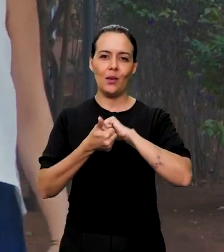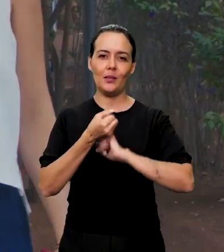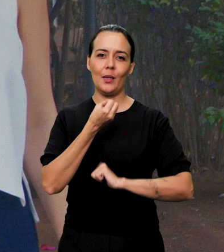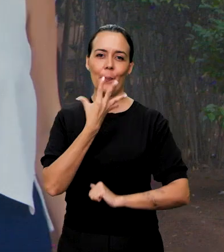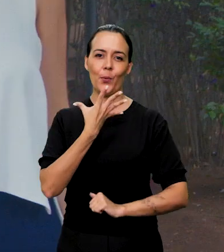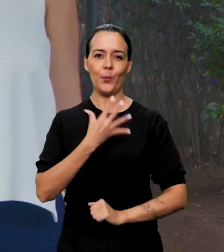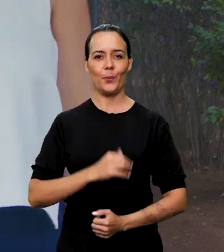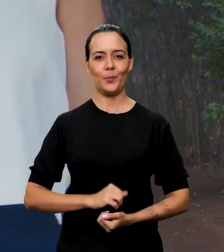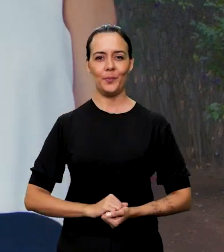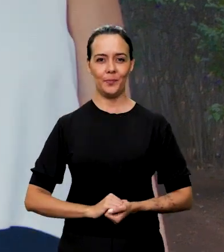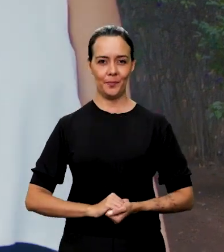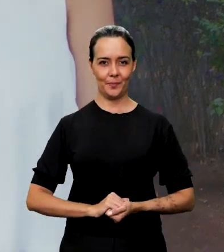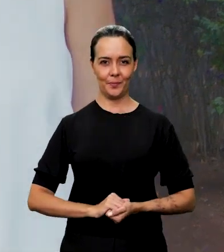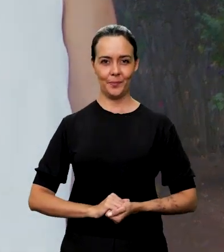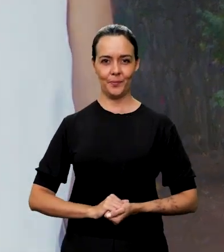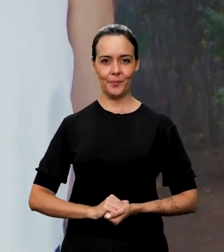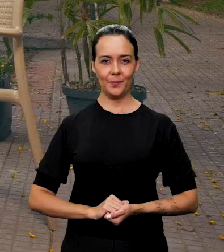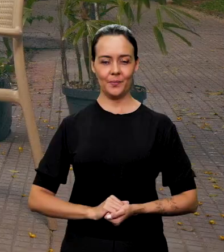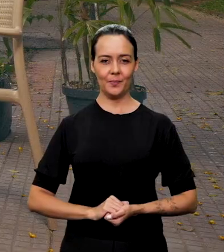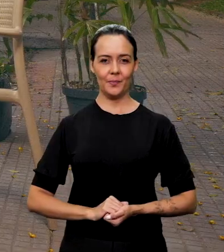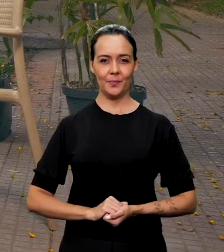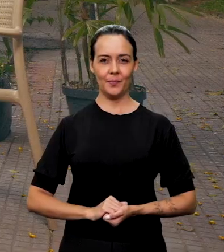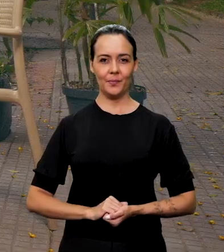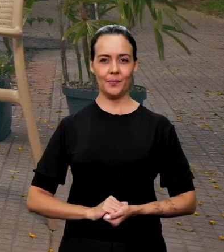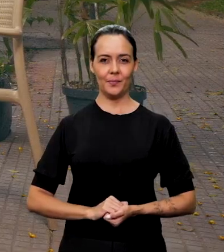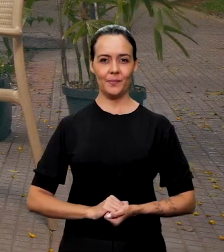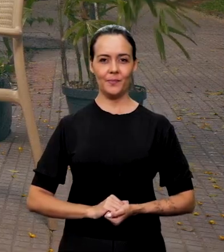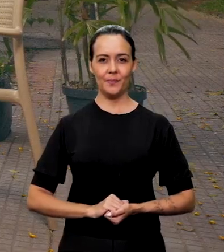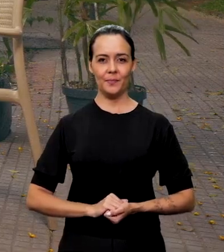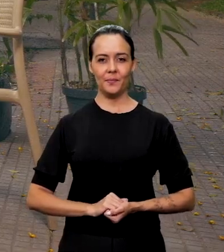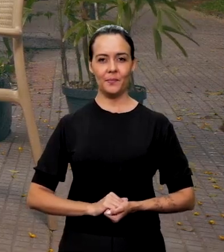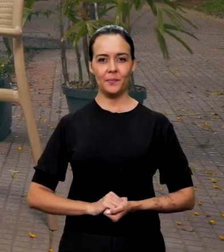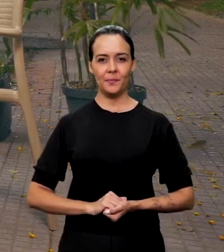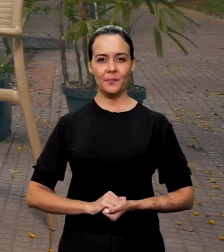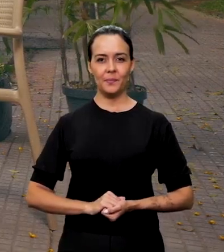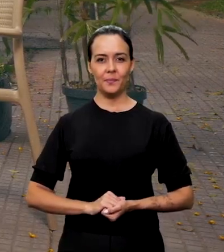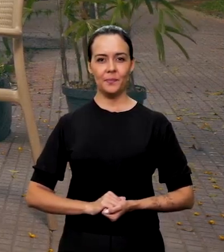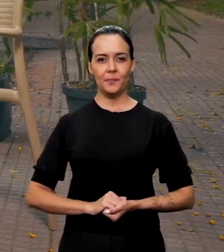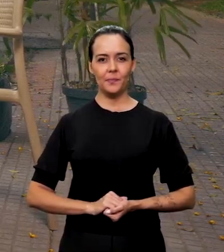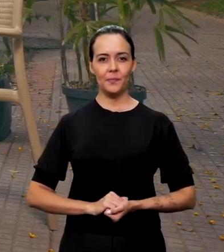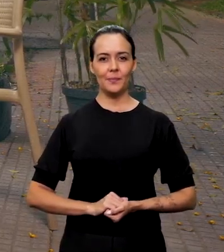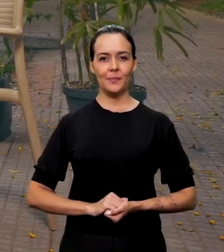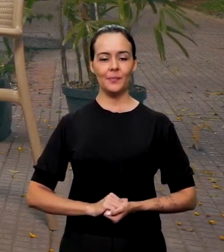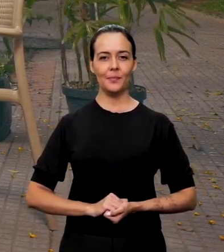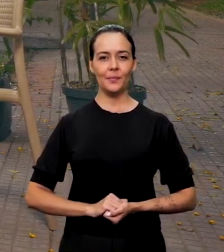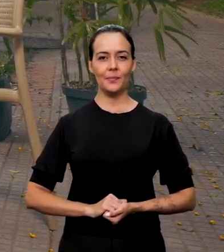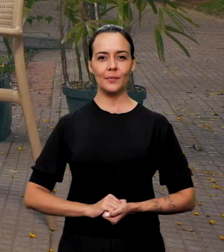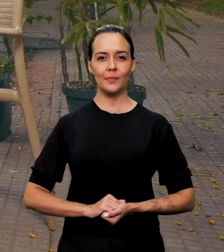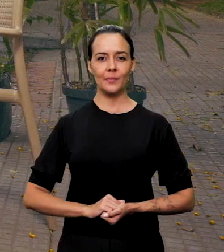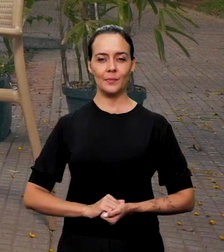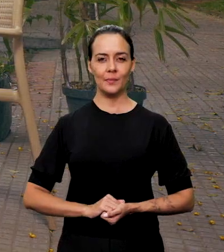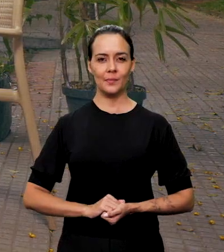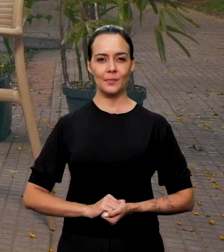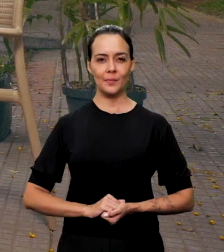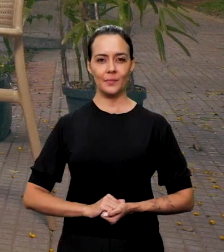Ângela caminham sob um pergolado em arco de rosas vermelhas. Sentam-se numa mesa no jardim, ao lado do casarão.